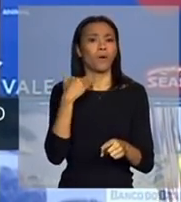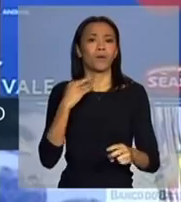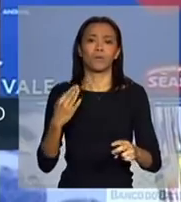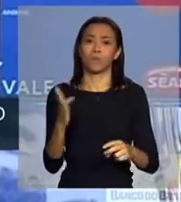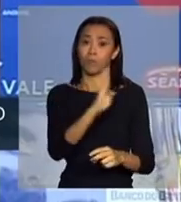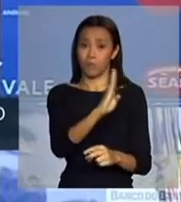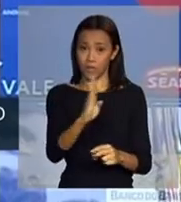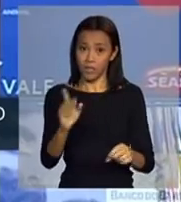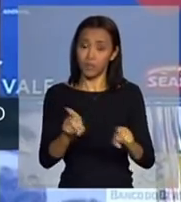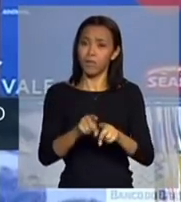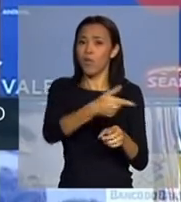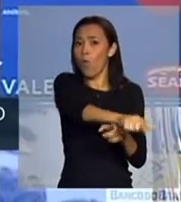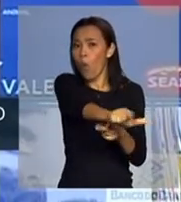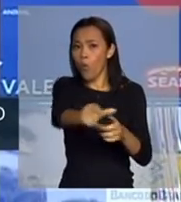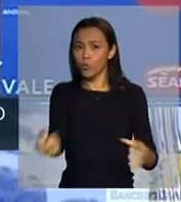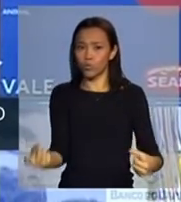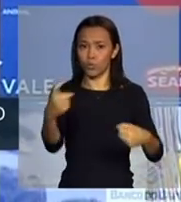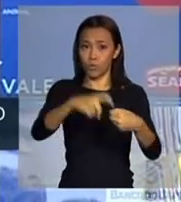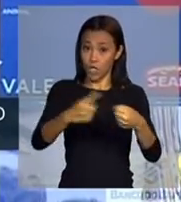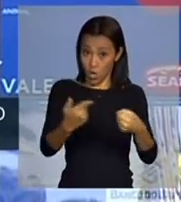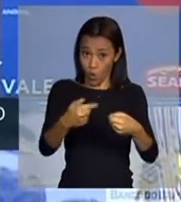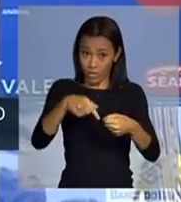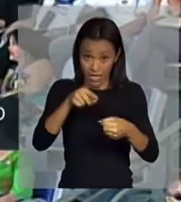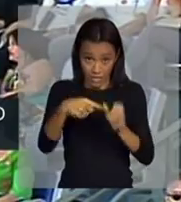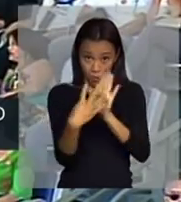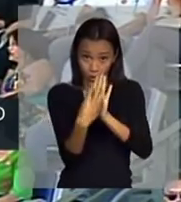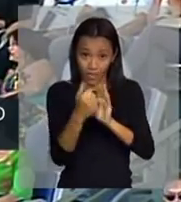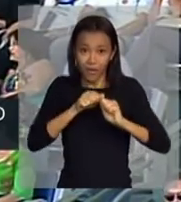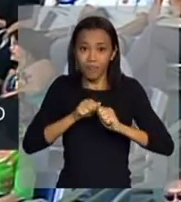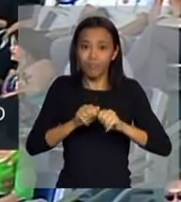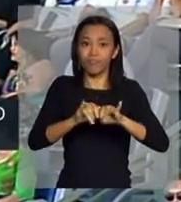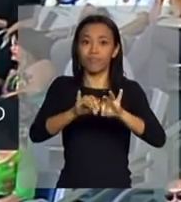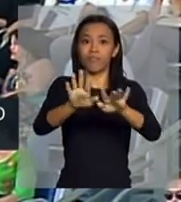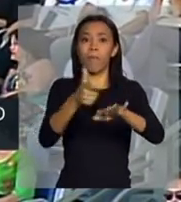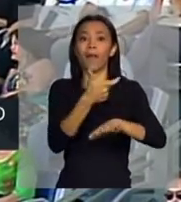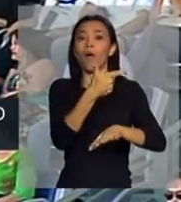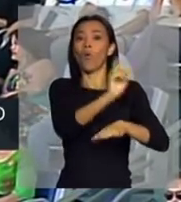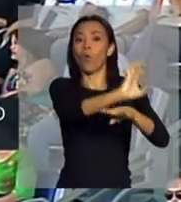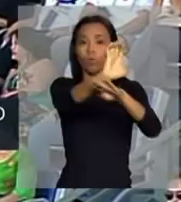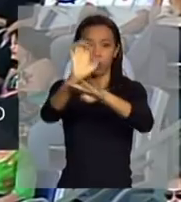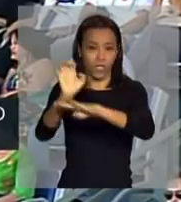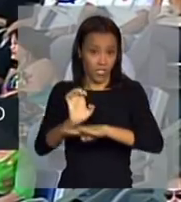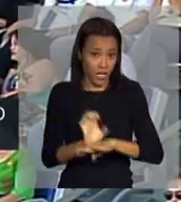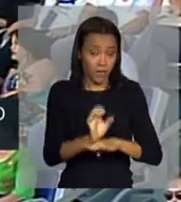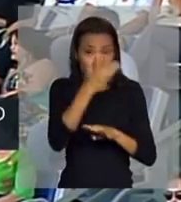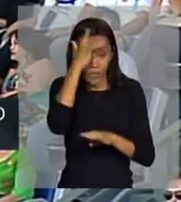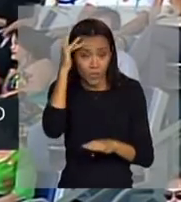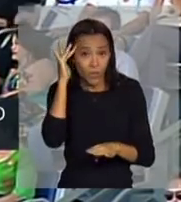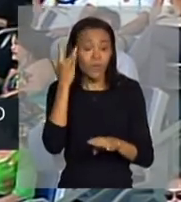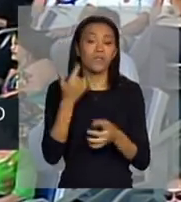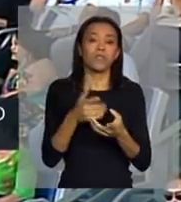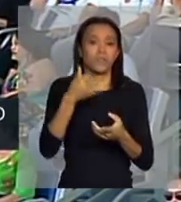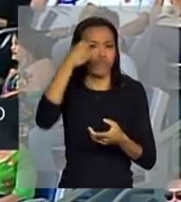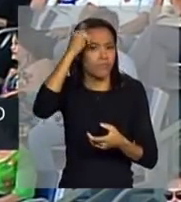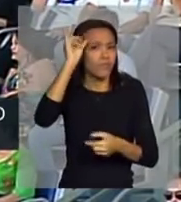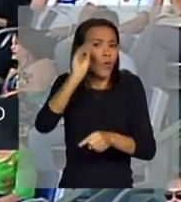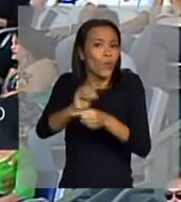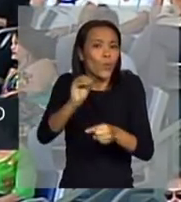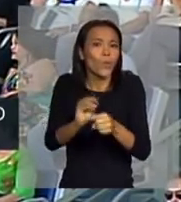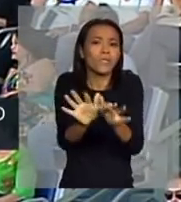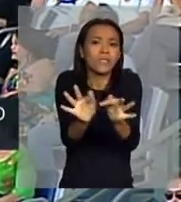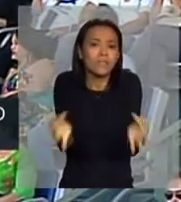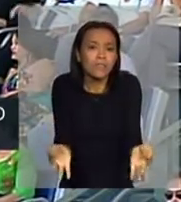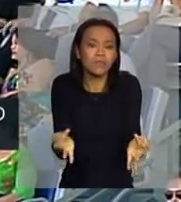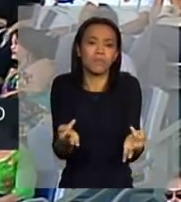Sicoob. E hoje se estende a outros estados, para facilitar a aquisição pelos pequenos produtores de touros reprodutores